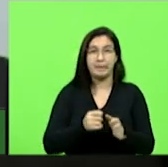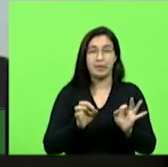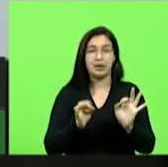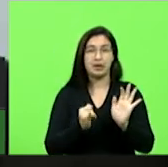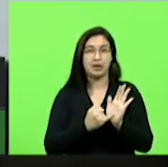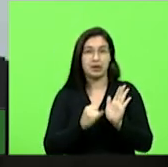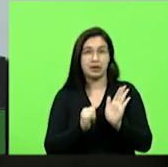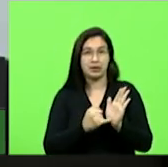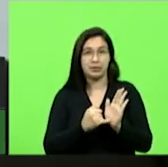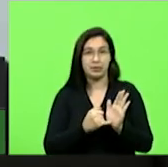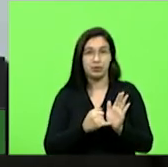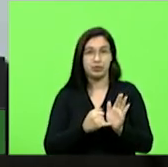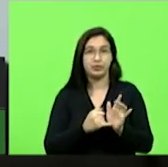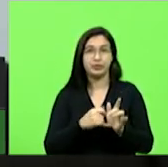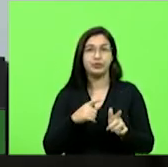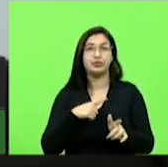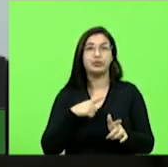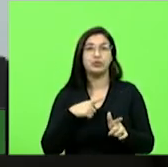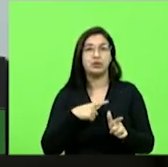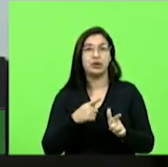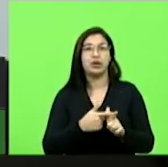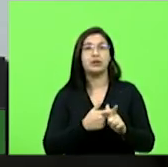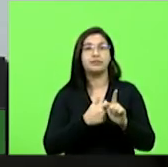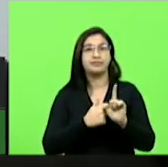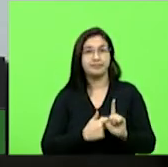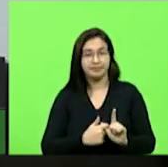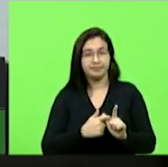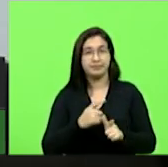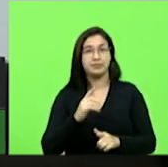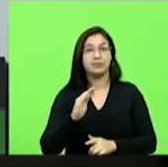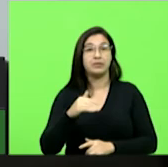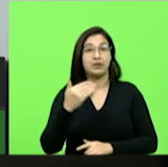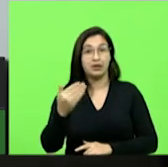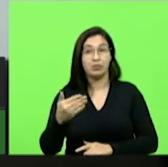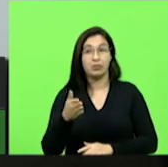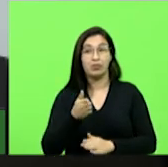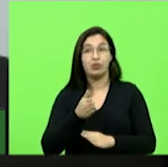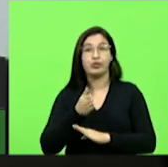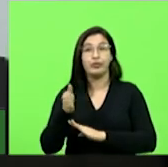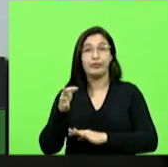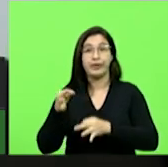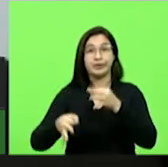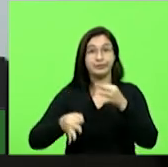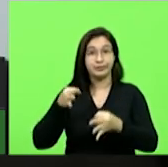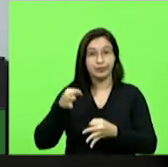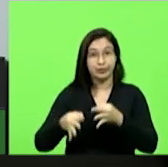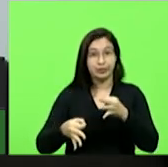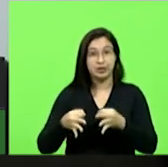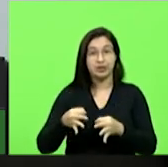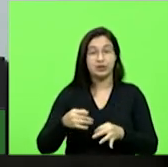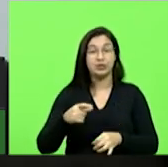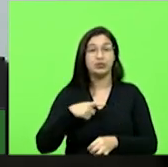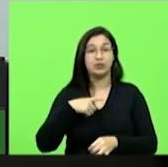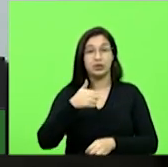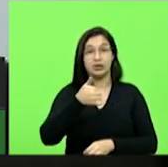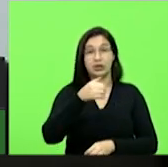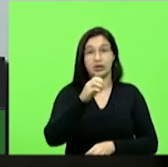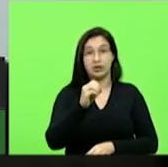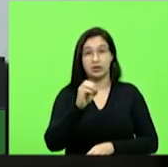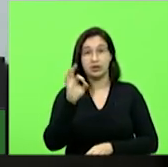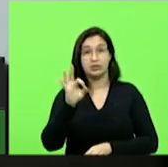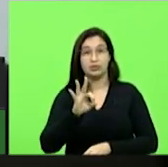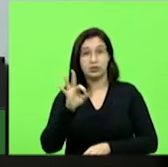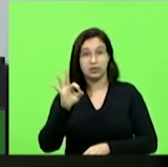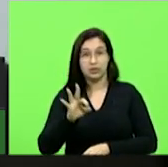vai ter multa, vai ter juros, depois ele é ajuizado e aí tem mais 10% do advogado